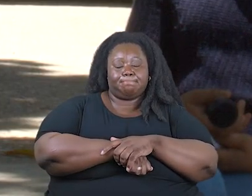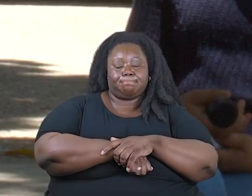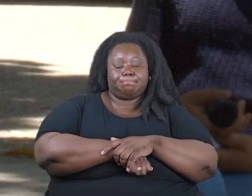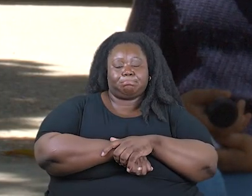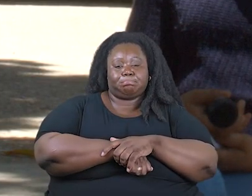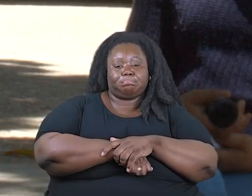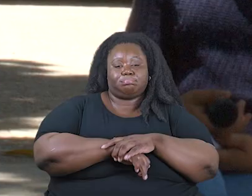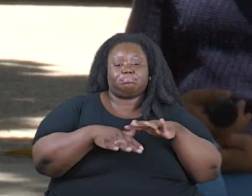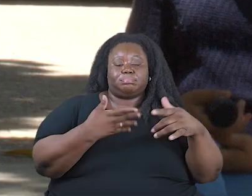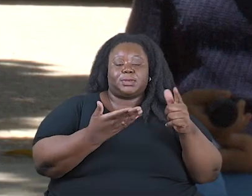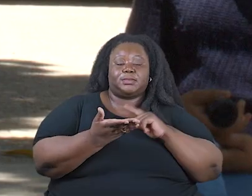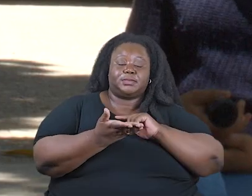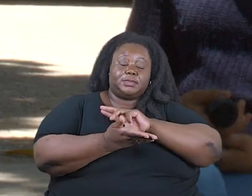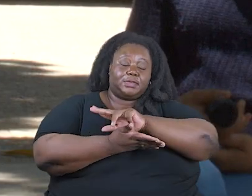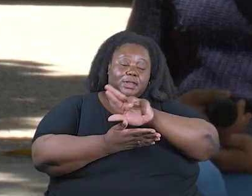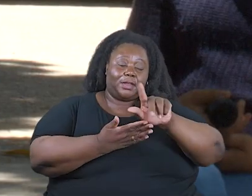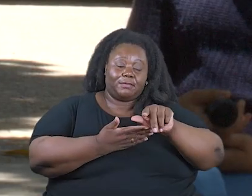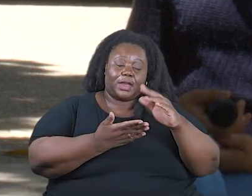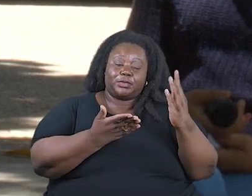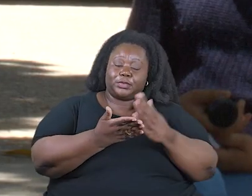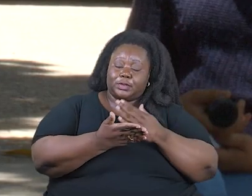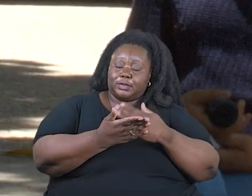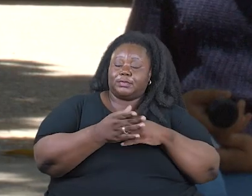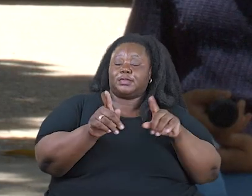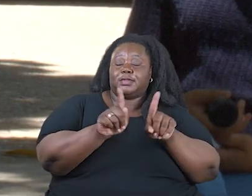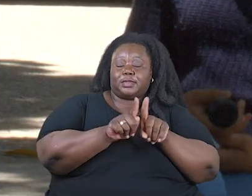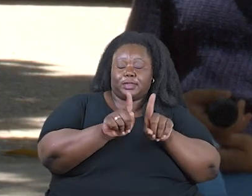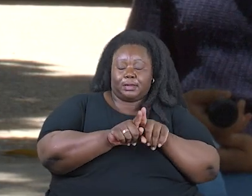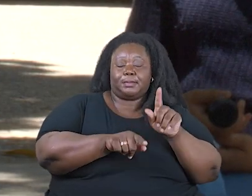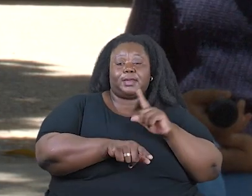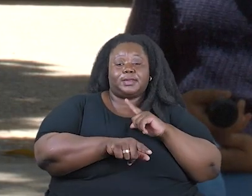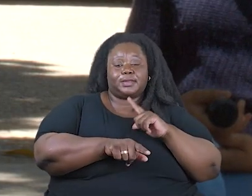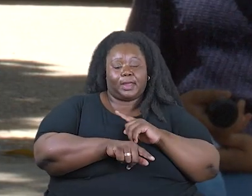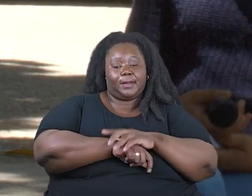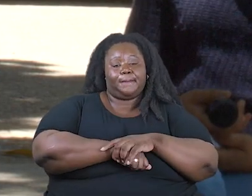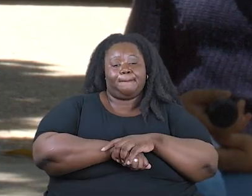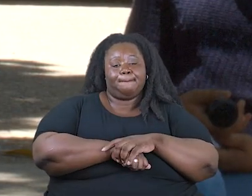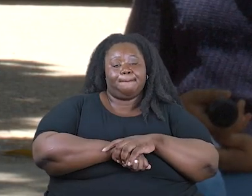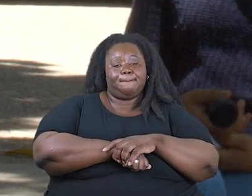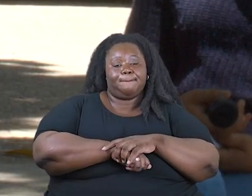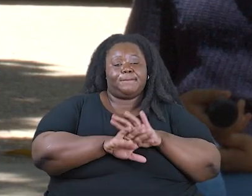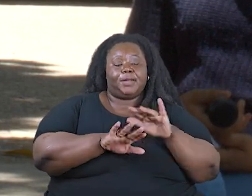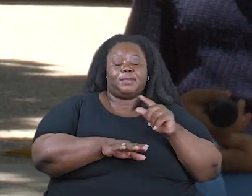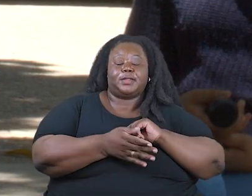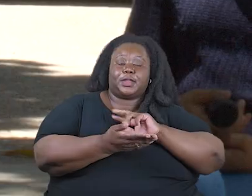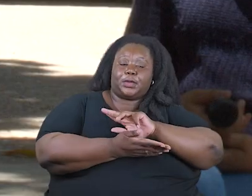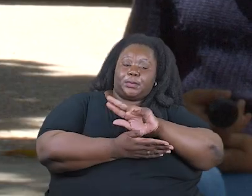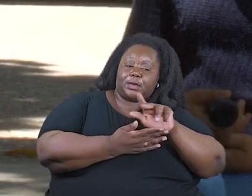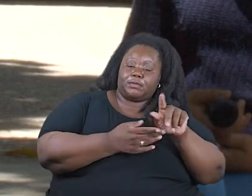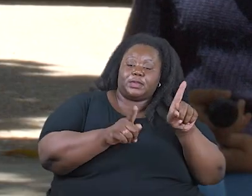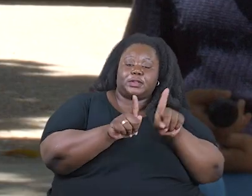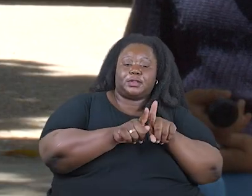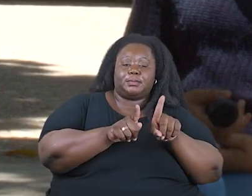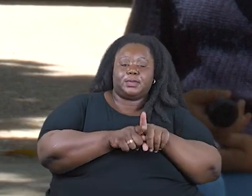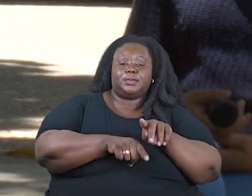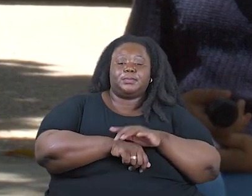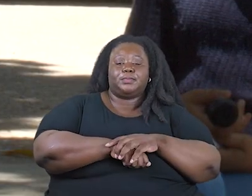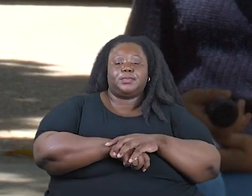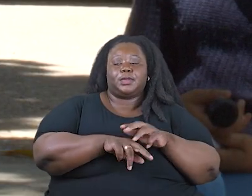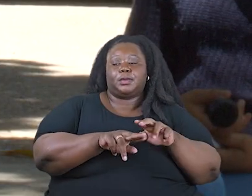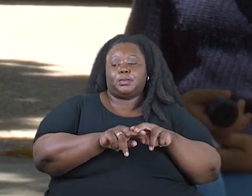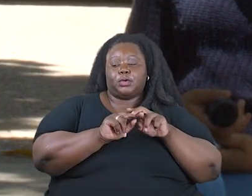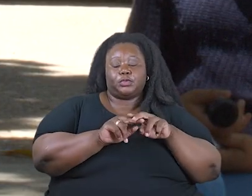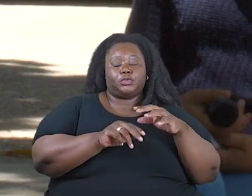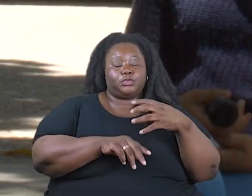E aí, então, tem vários livros do Dieter Roth que também ele tem a tiragem, mas tem uma variação dentro da tiragem